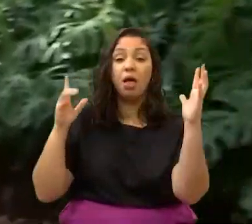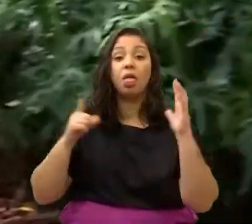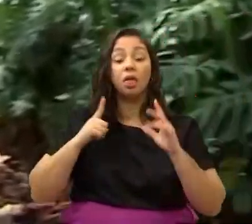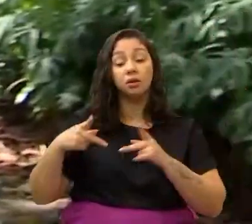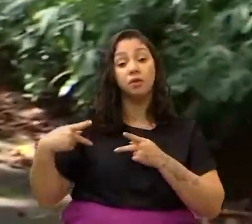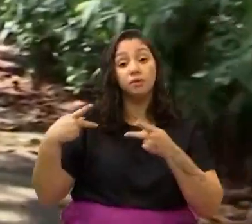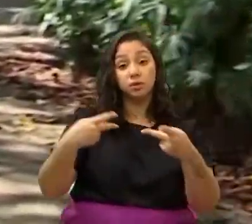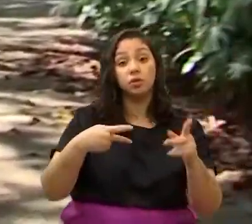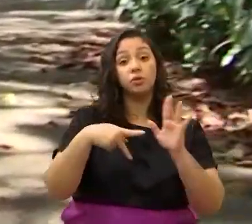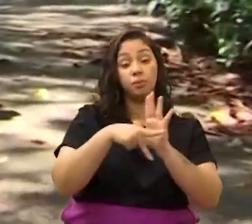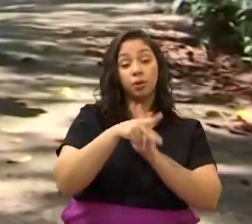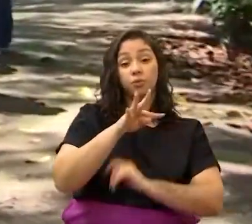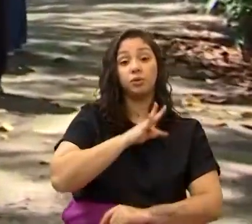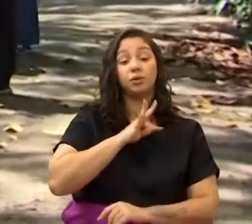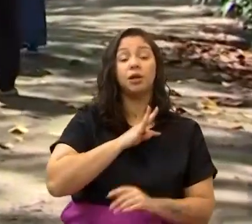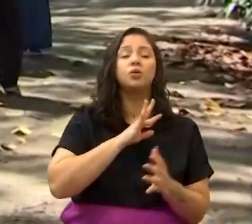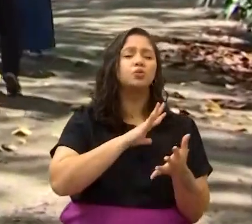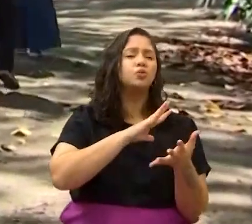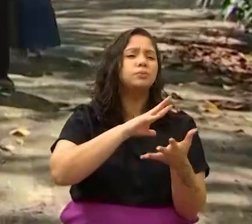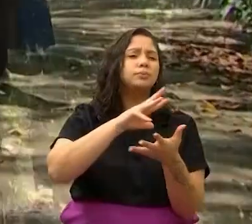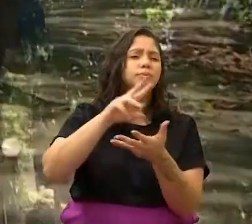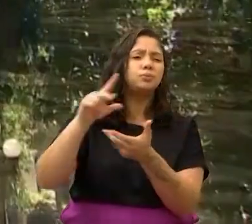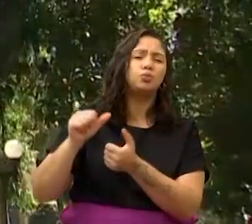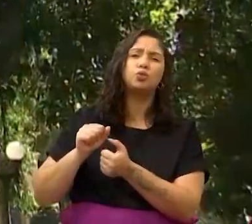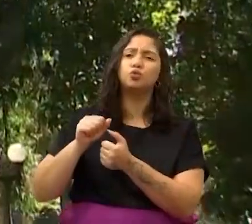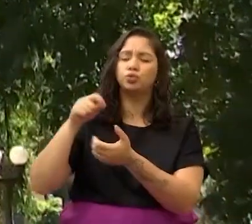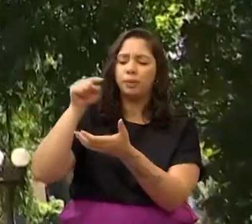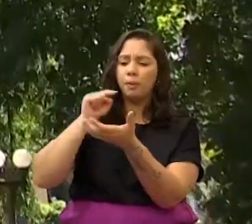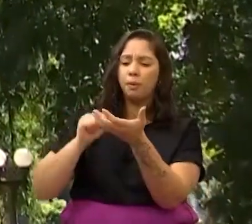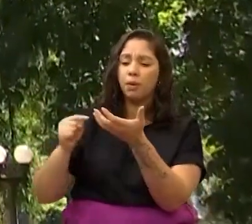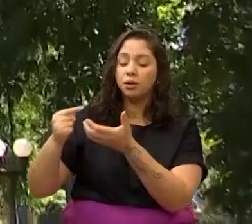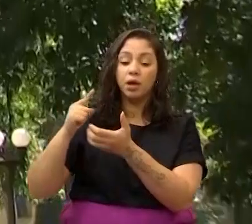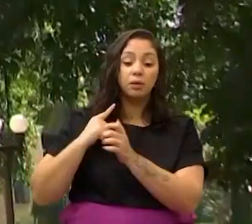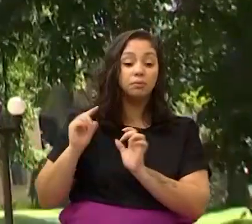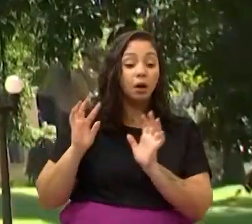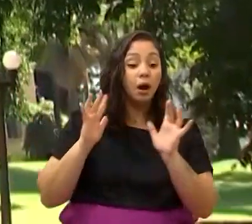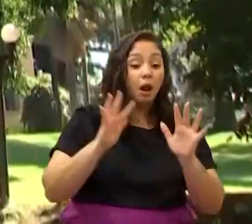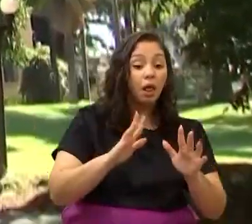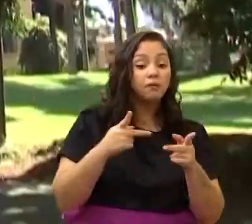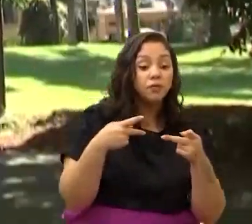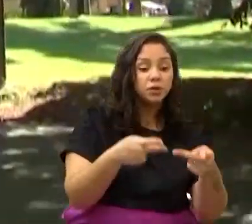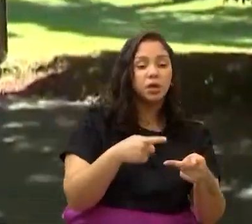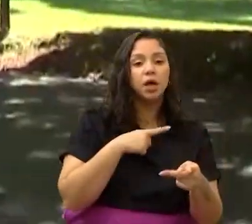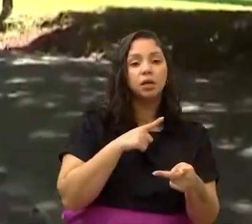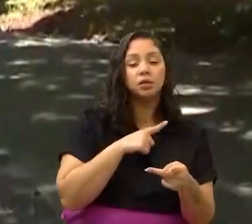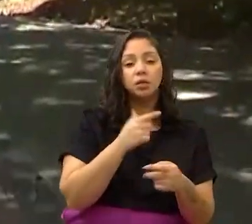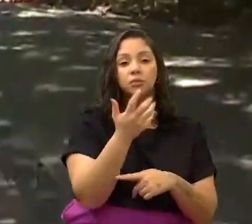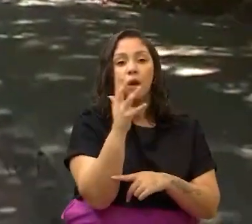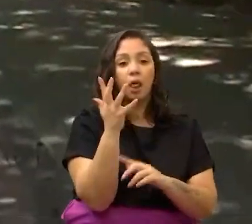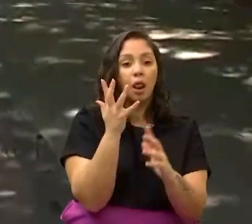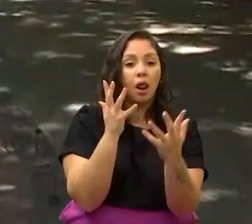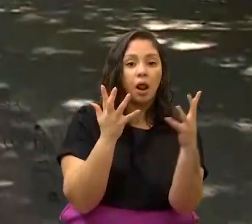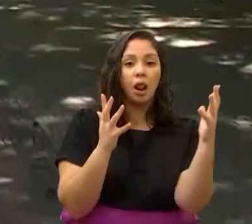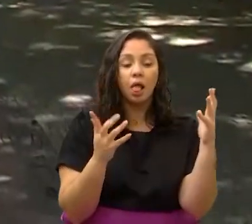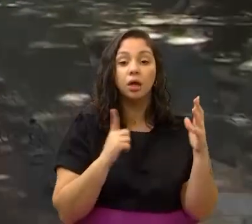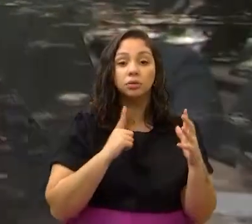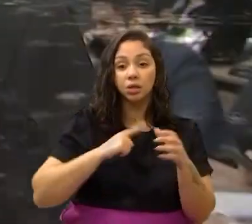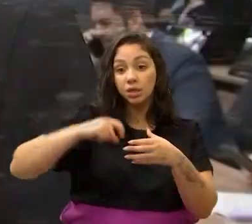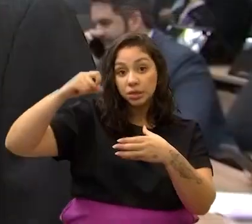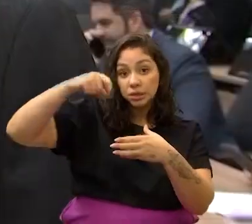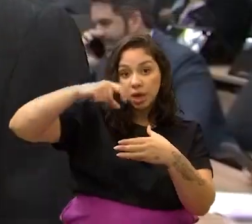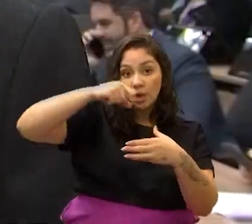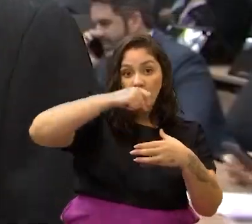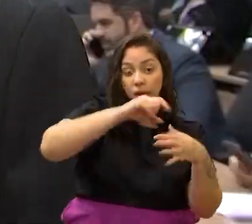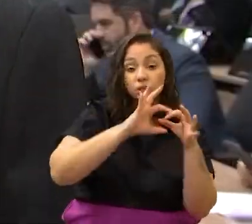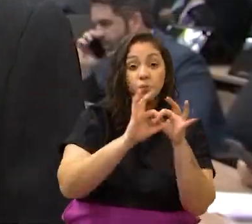que é visitado por técnicos do mundo inteiro, né? E essas mudas, onde